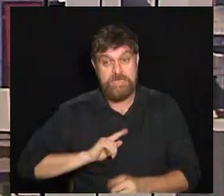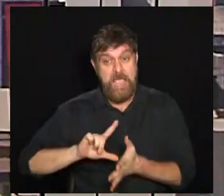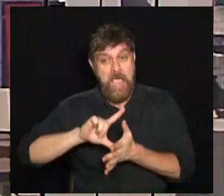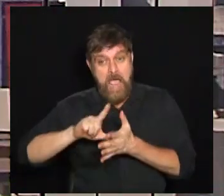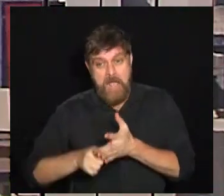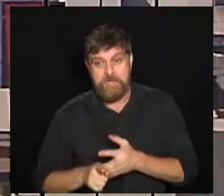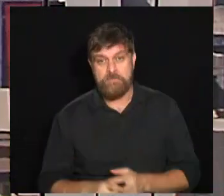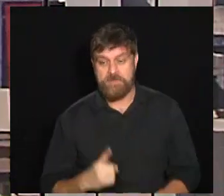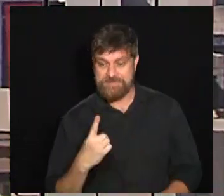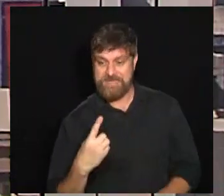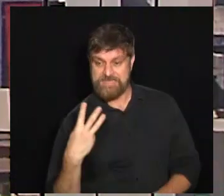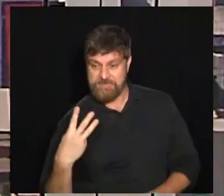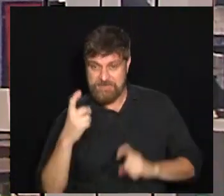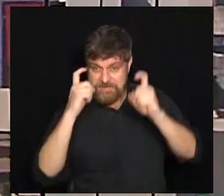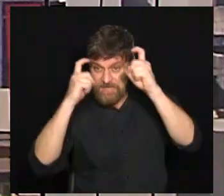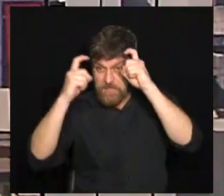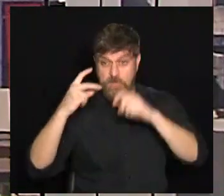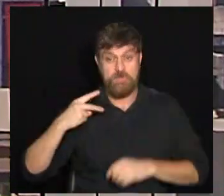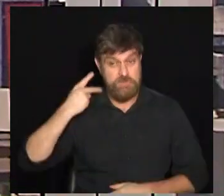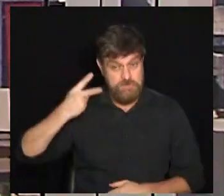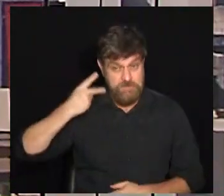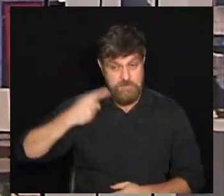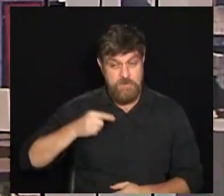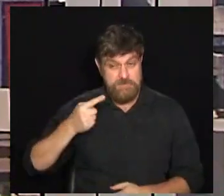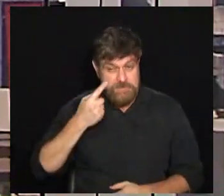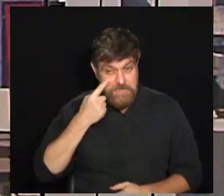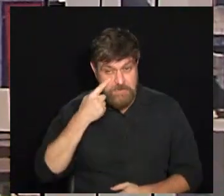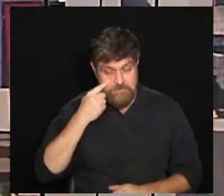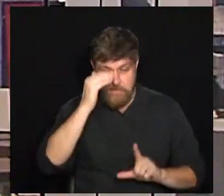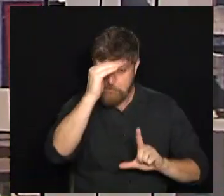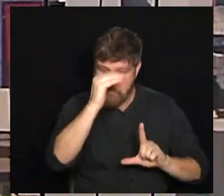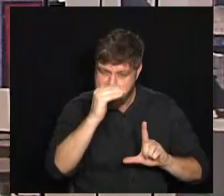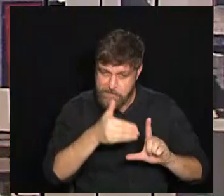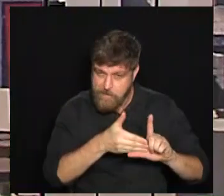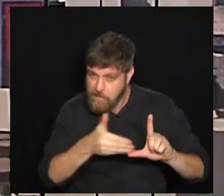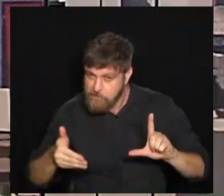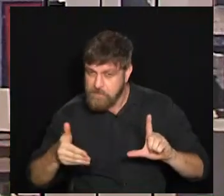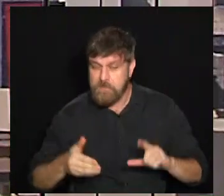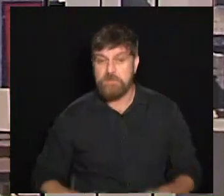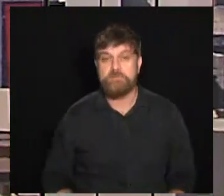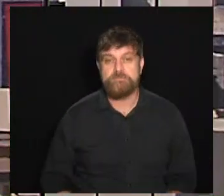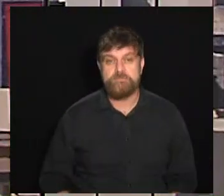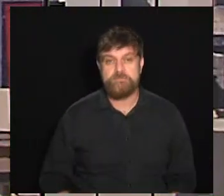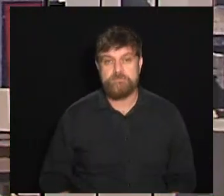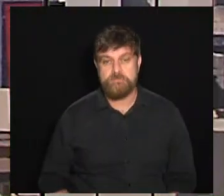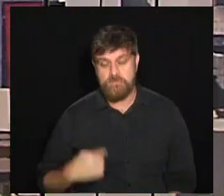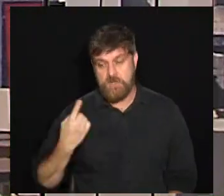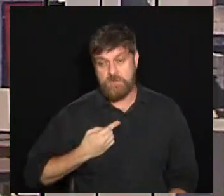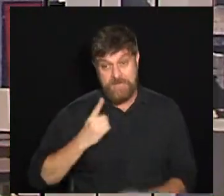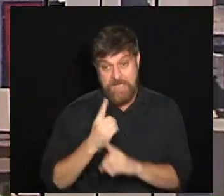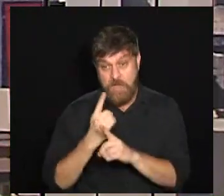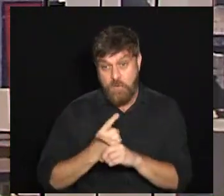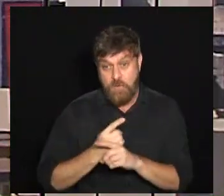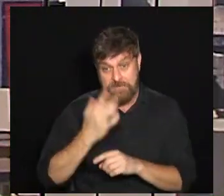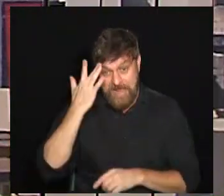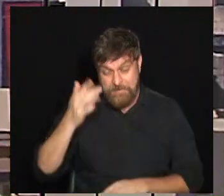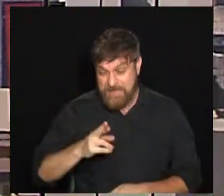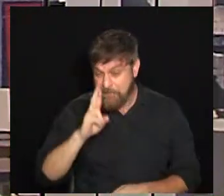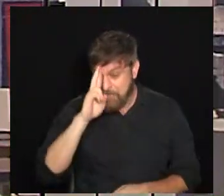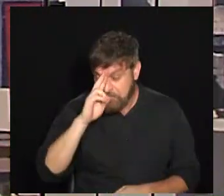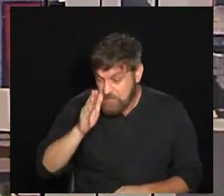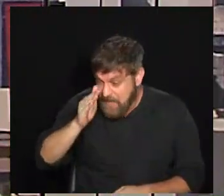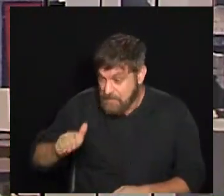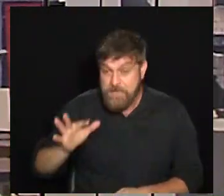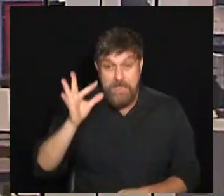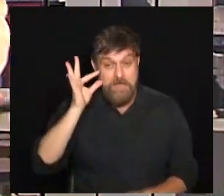a 13ª reunião ordinária, você acompanha as principais notícias do dia. A gente se vê amanhã, ao